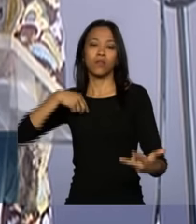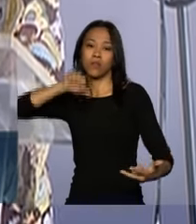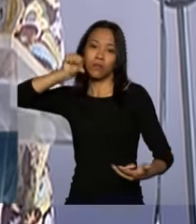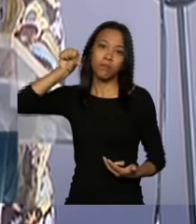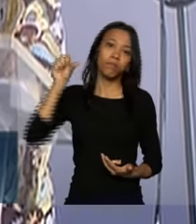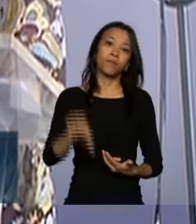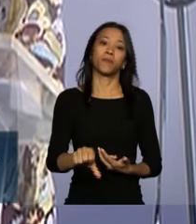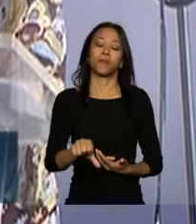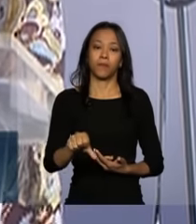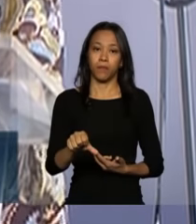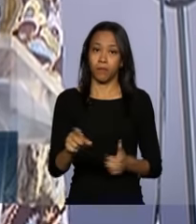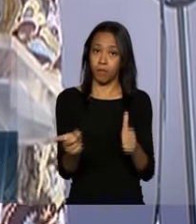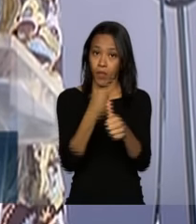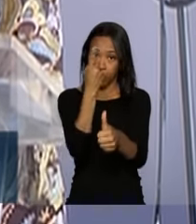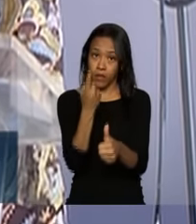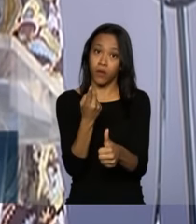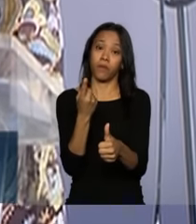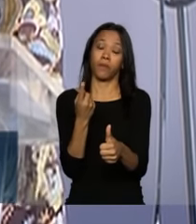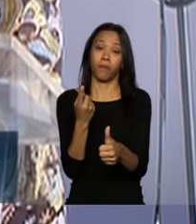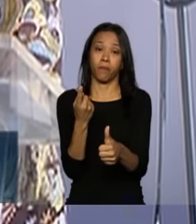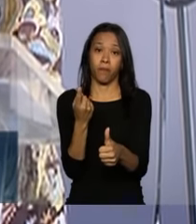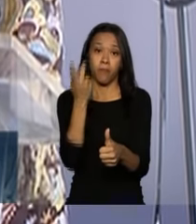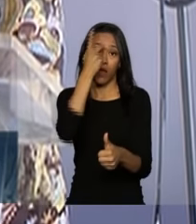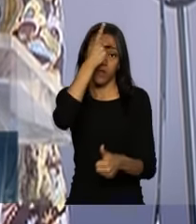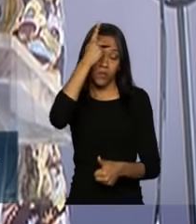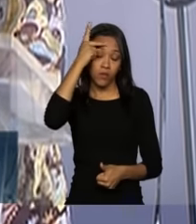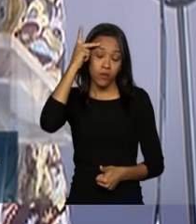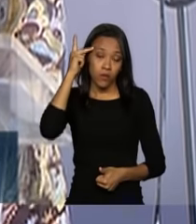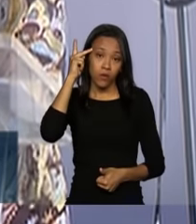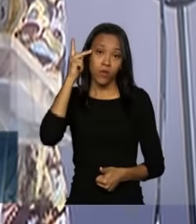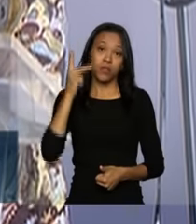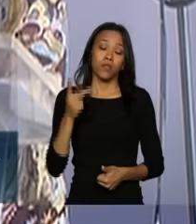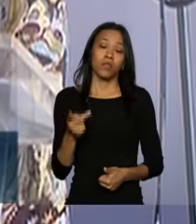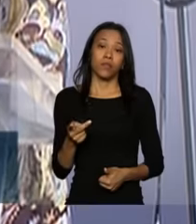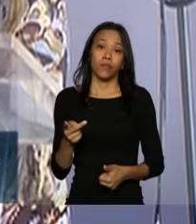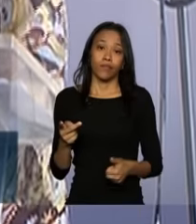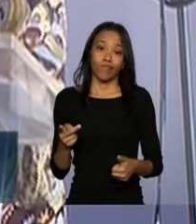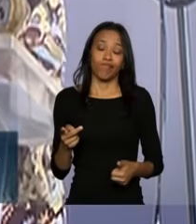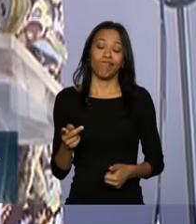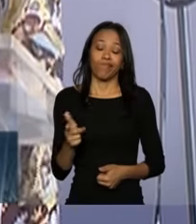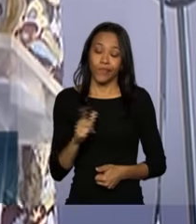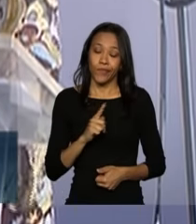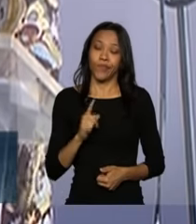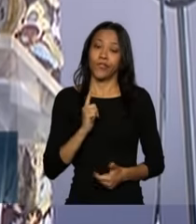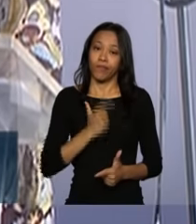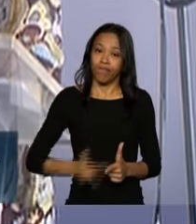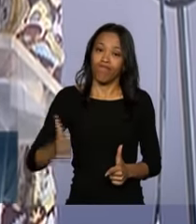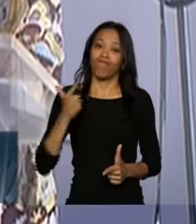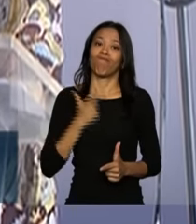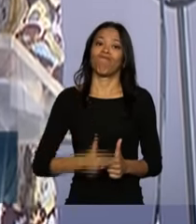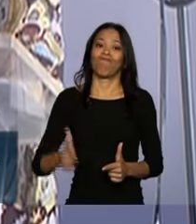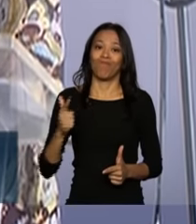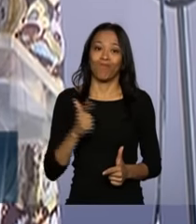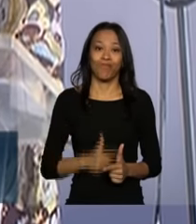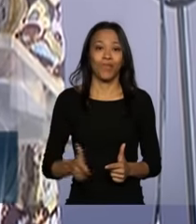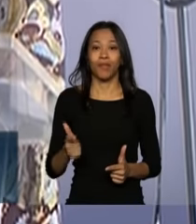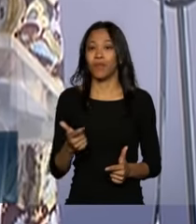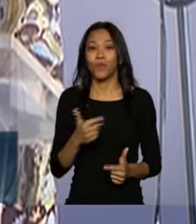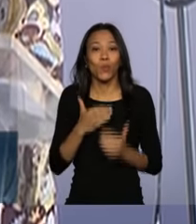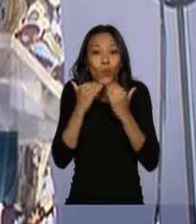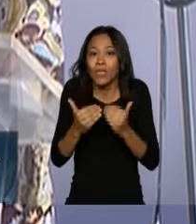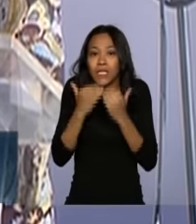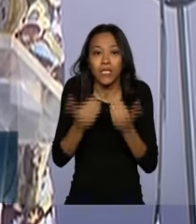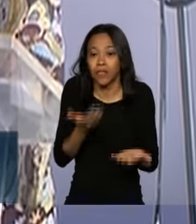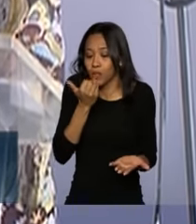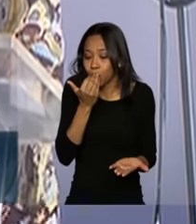Primeiro, as pessoas tinham problema até para se alimentar,